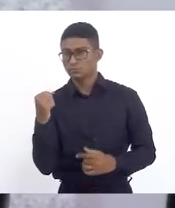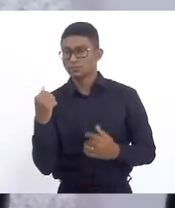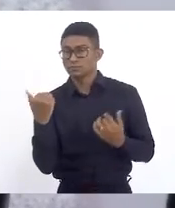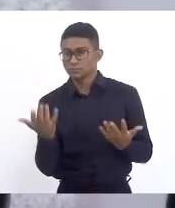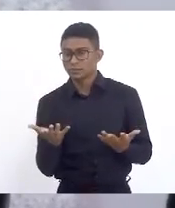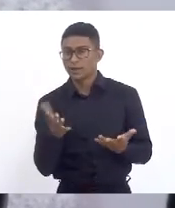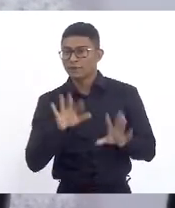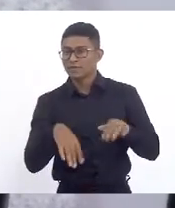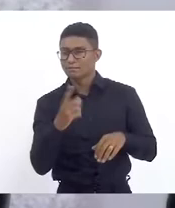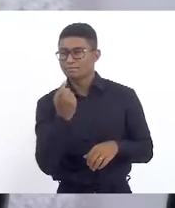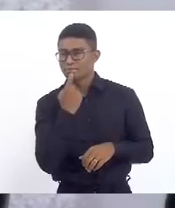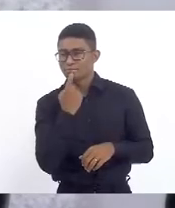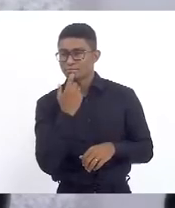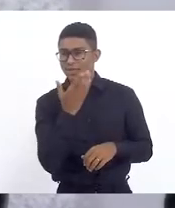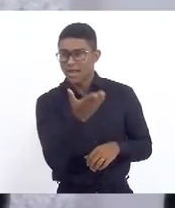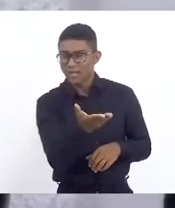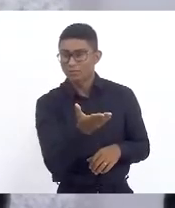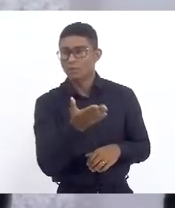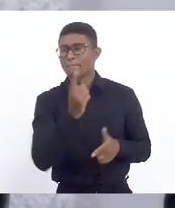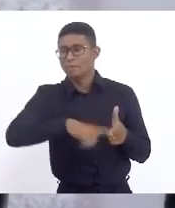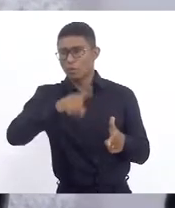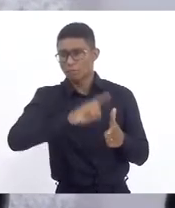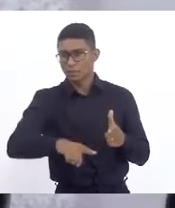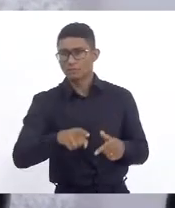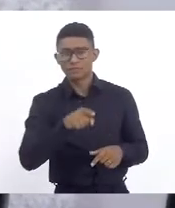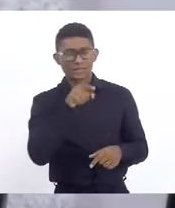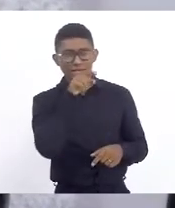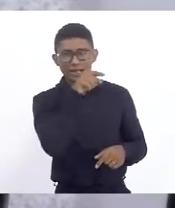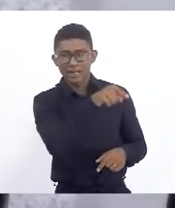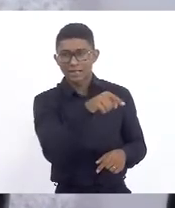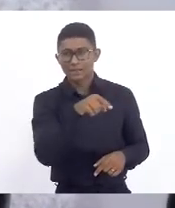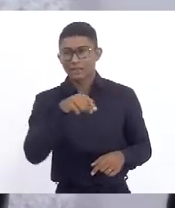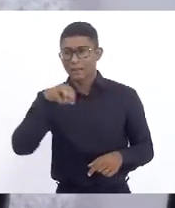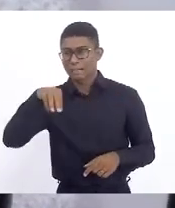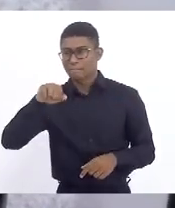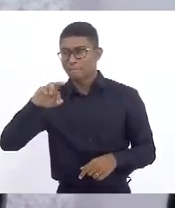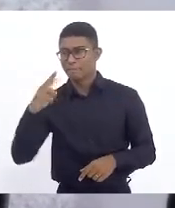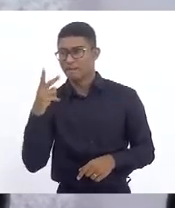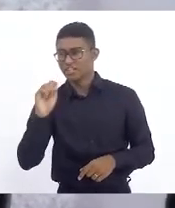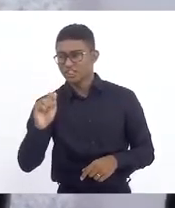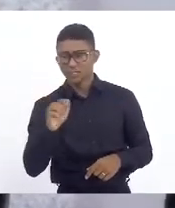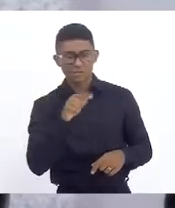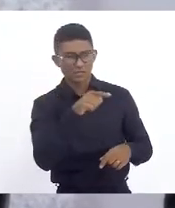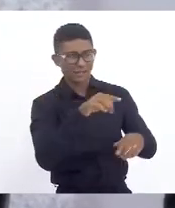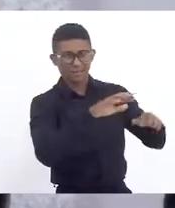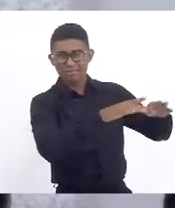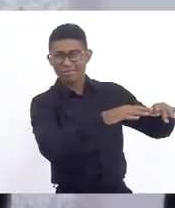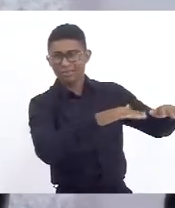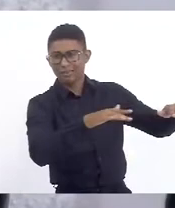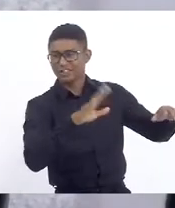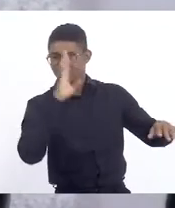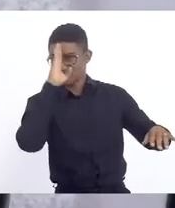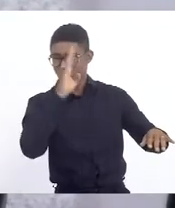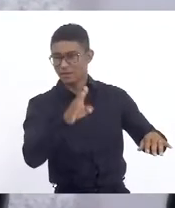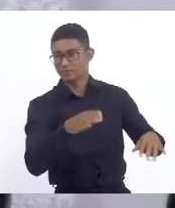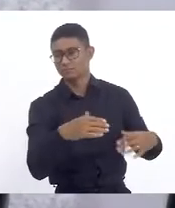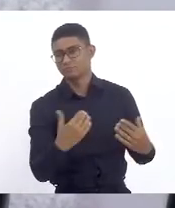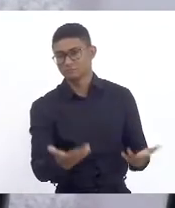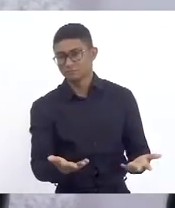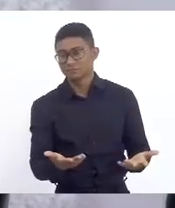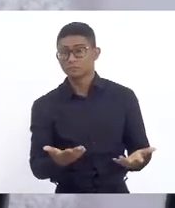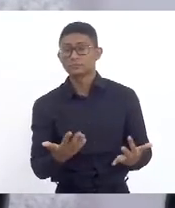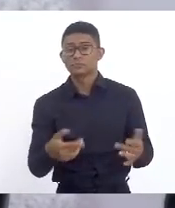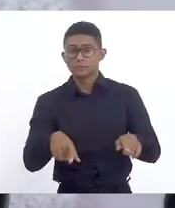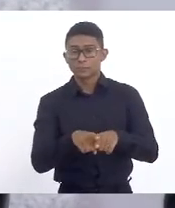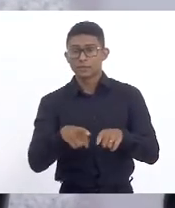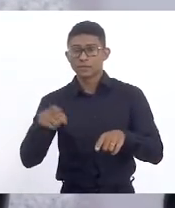proximidade da tomada d'água. Eu já vi realmente aquela mancha, ela não tem nem tempo de diluição com guandu, ela já entra diretamente. Problema do, né, da sugestão do